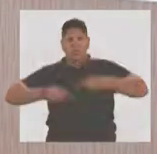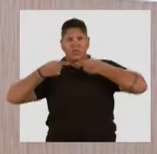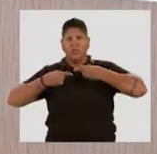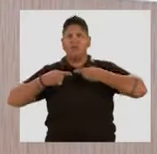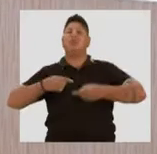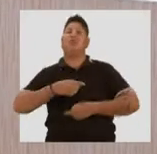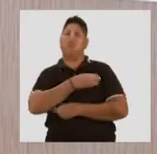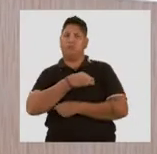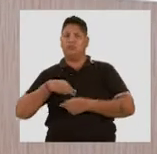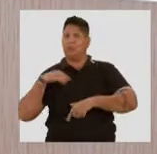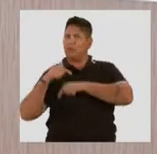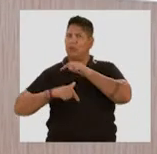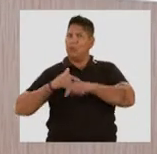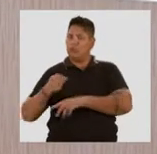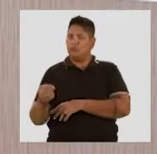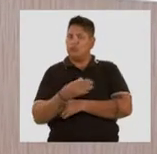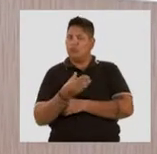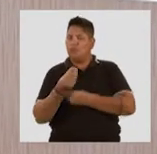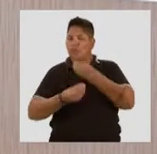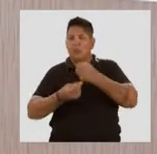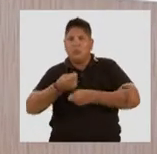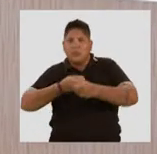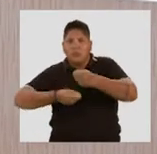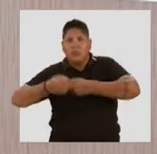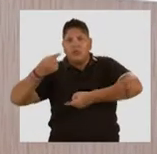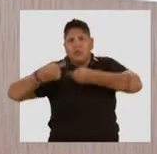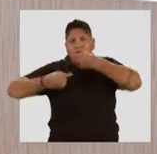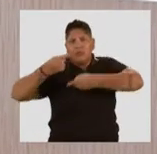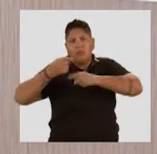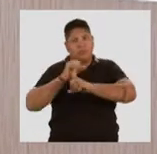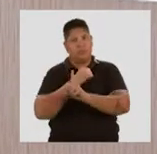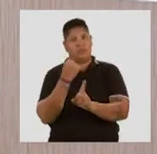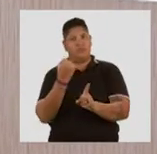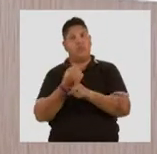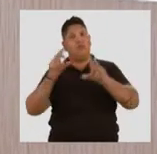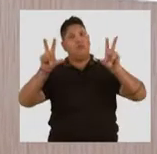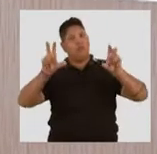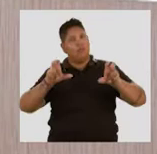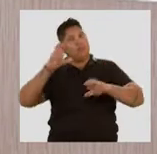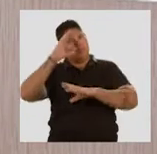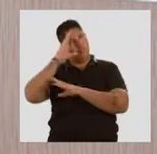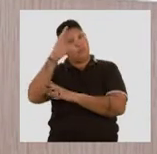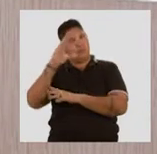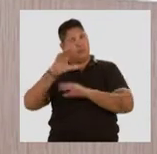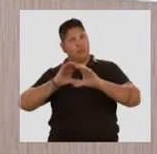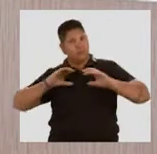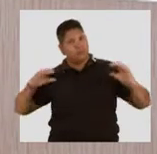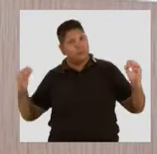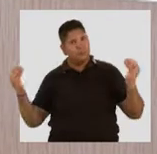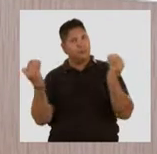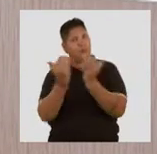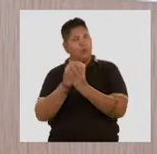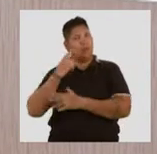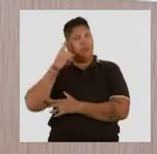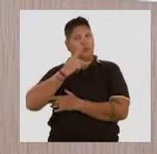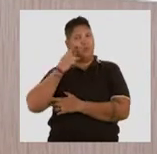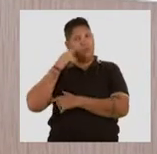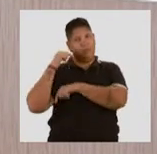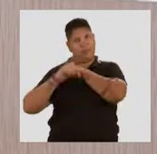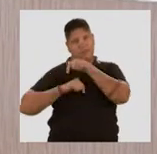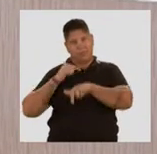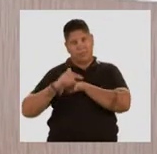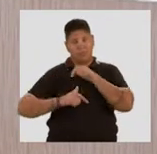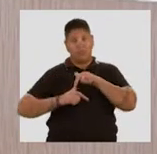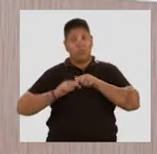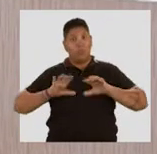Os desafios do MPT no novo cenário político, econômico e social foi o tema central do Congresso dos